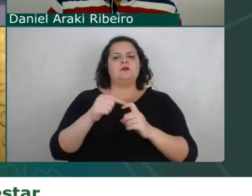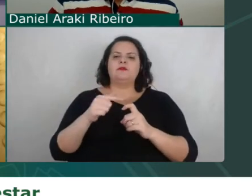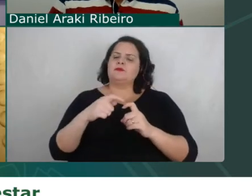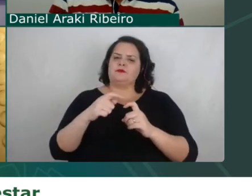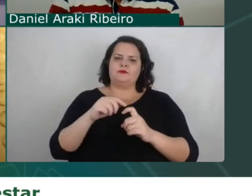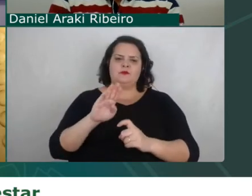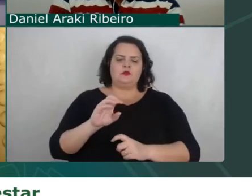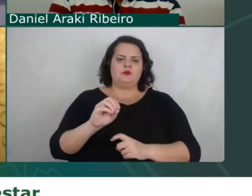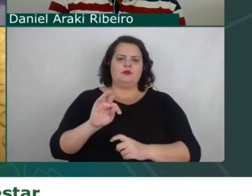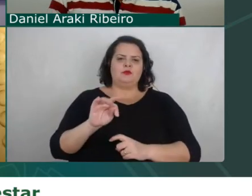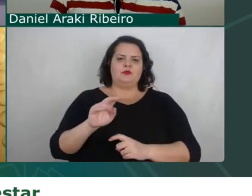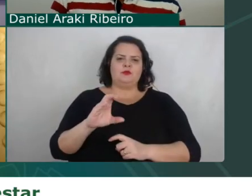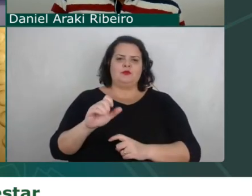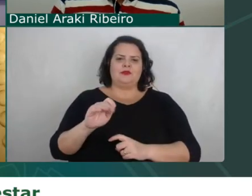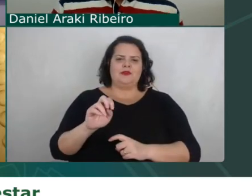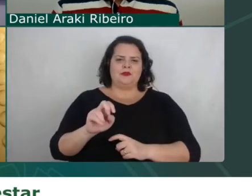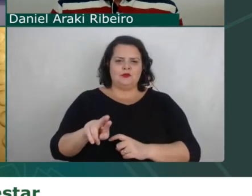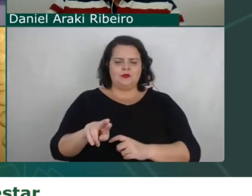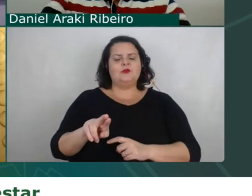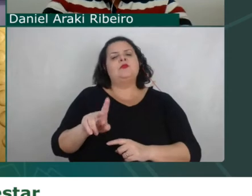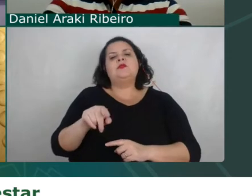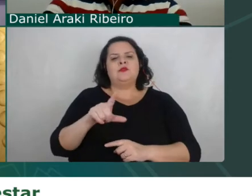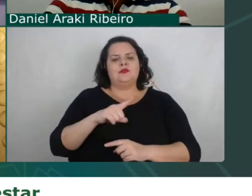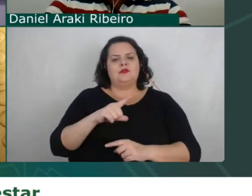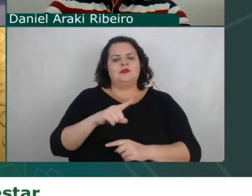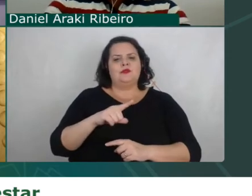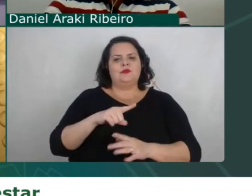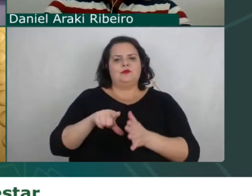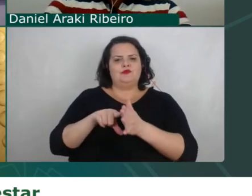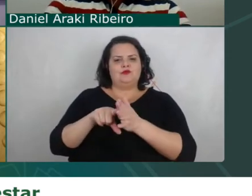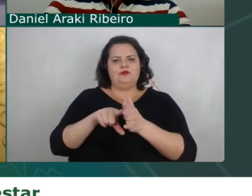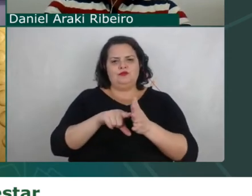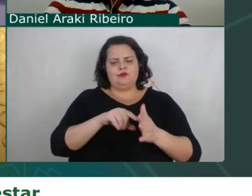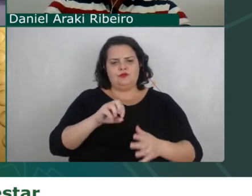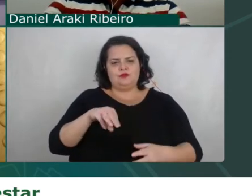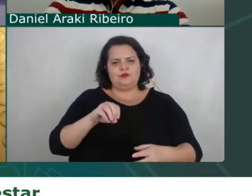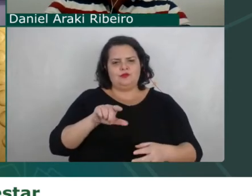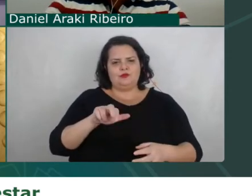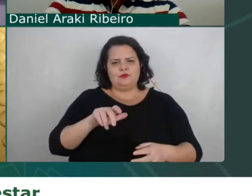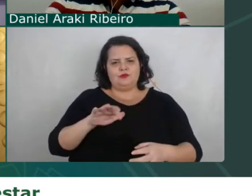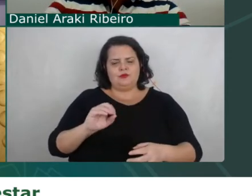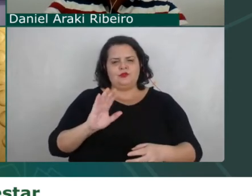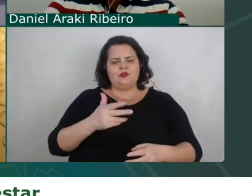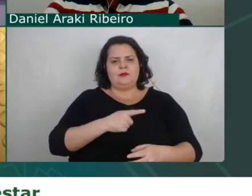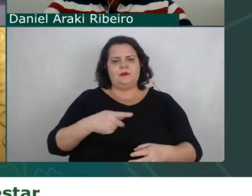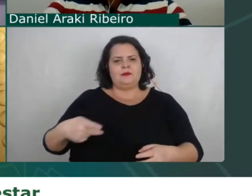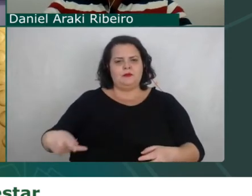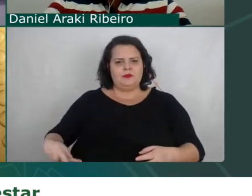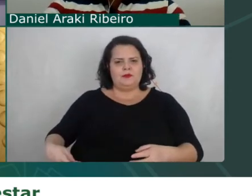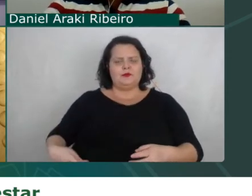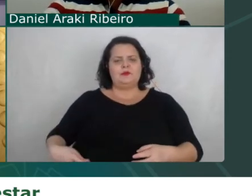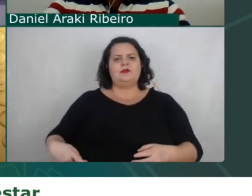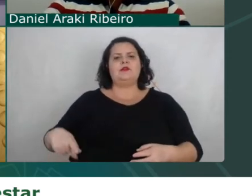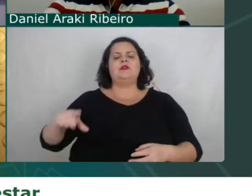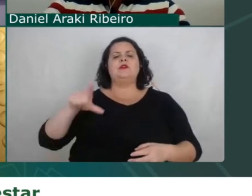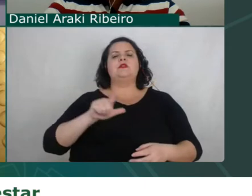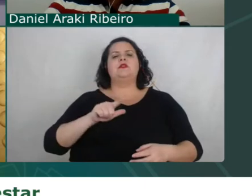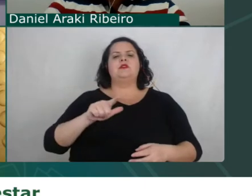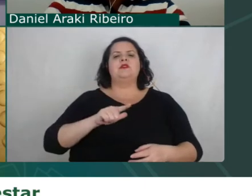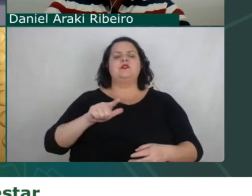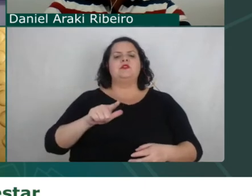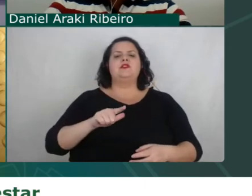do periódico Genetics and Molecular Biology, já foi presidente da Associação Brasileira de Mutagênese e Genômica